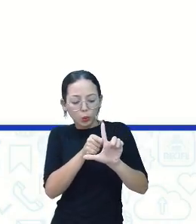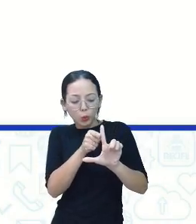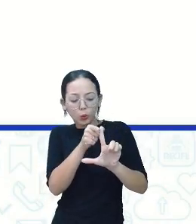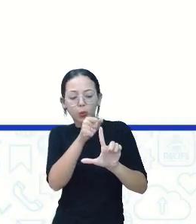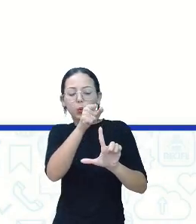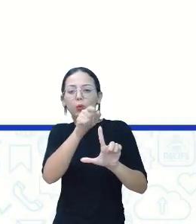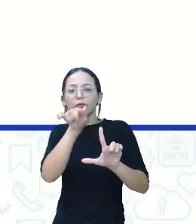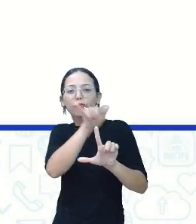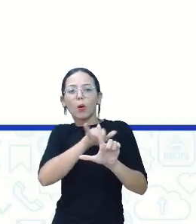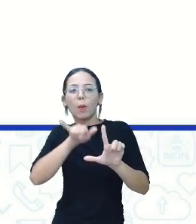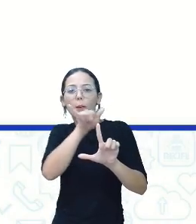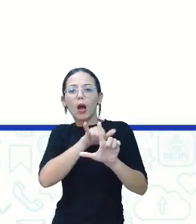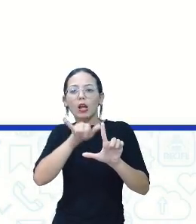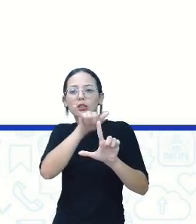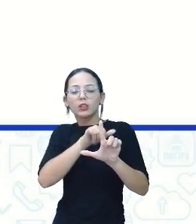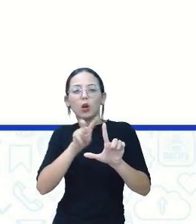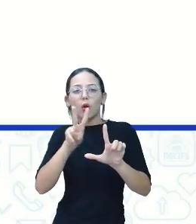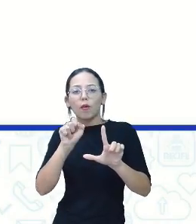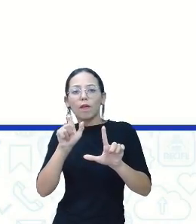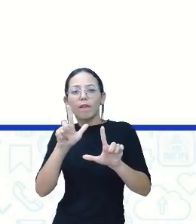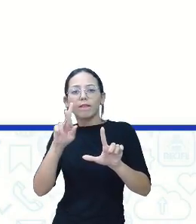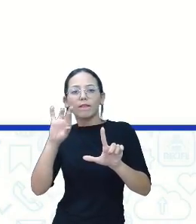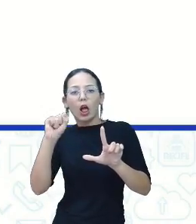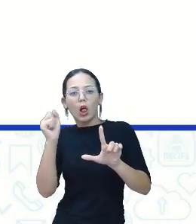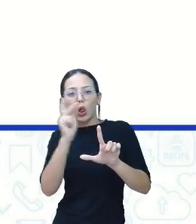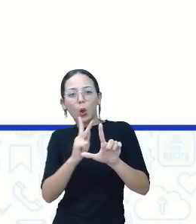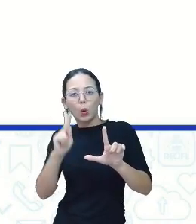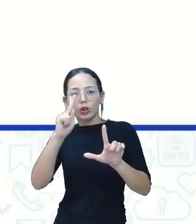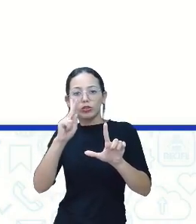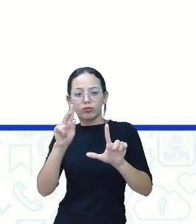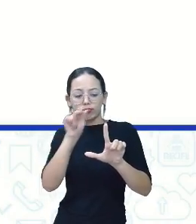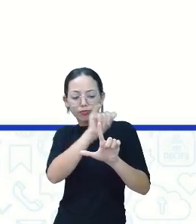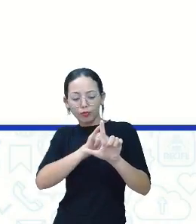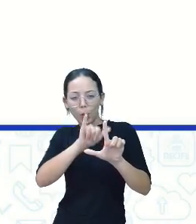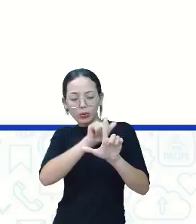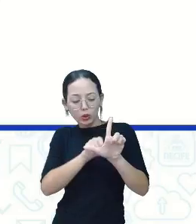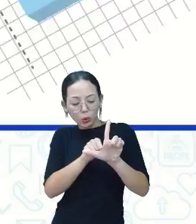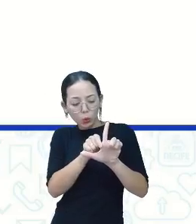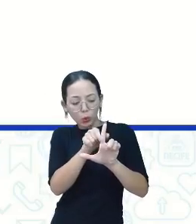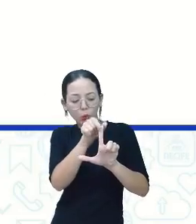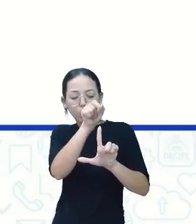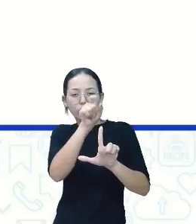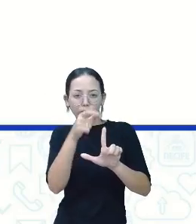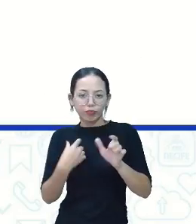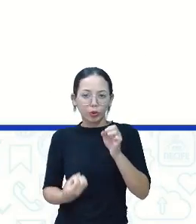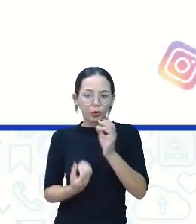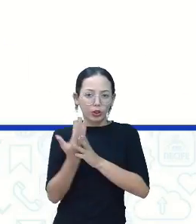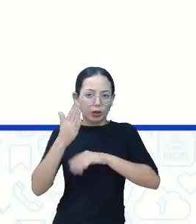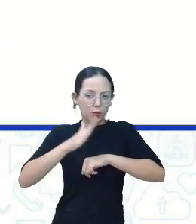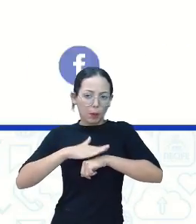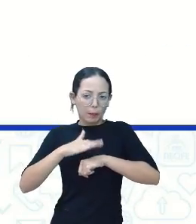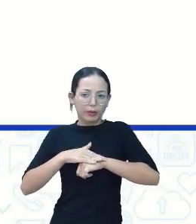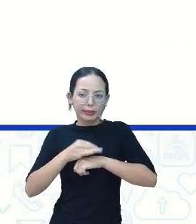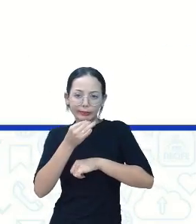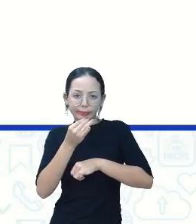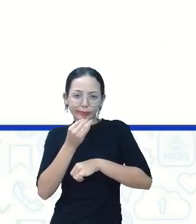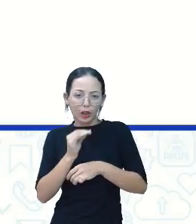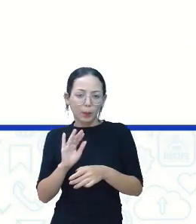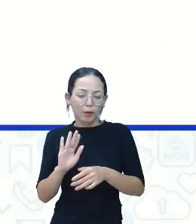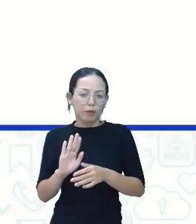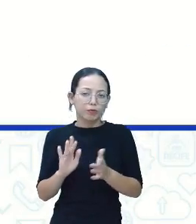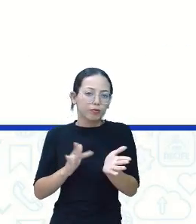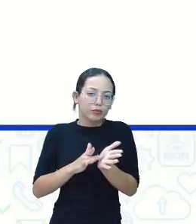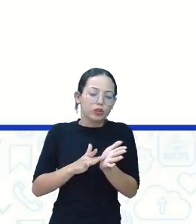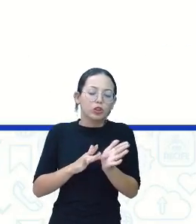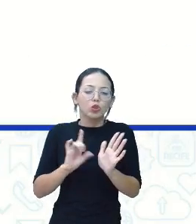as informações que estão relacionadas àquela categoria ali. Então, eu criei uma situação fictícia, onde a gente